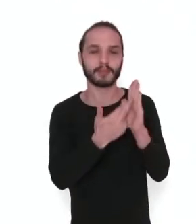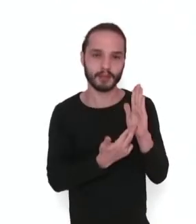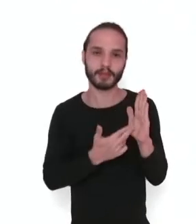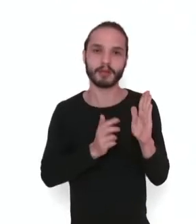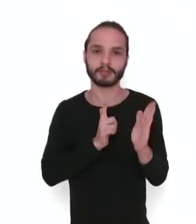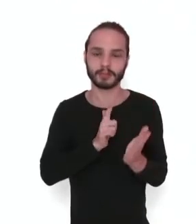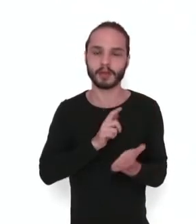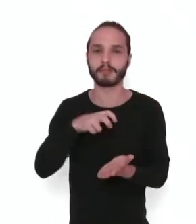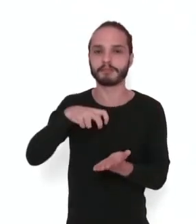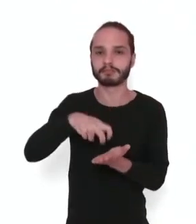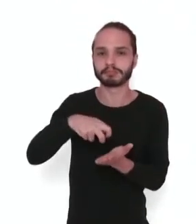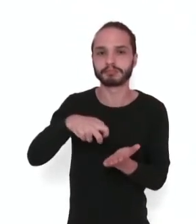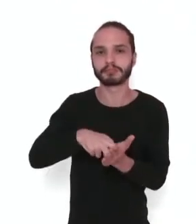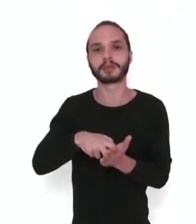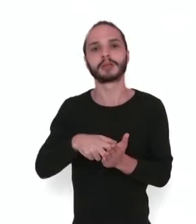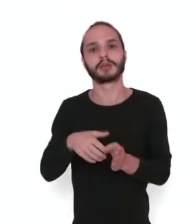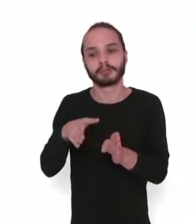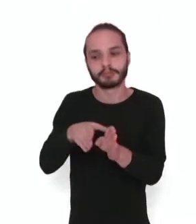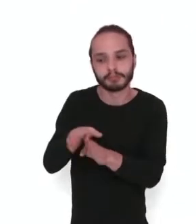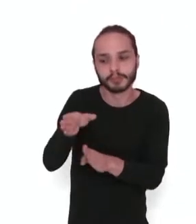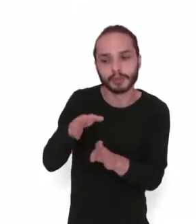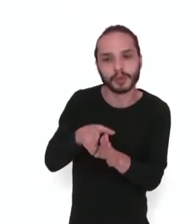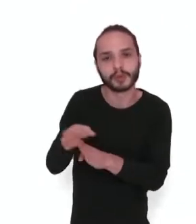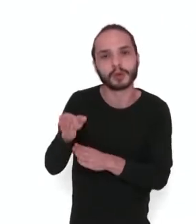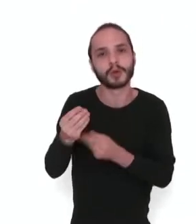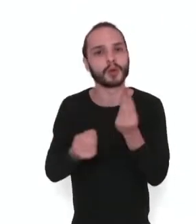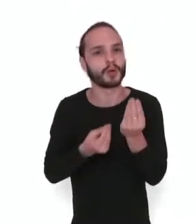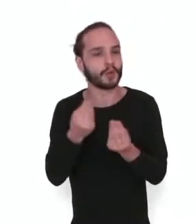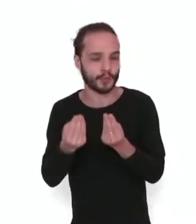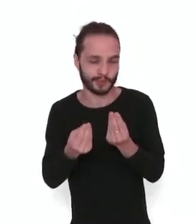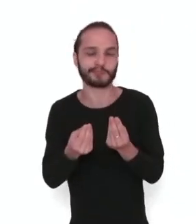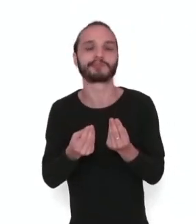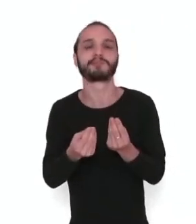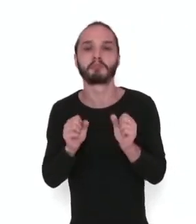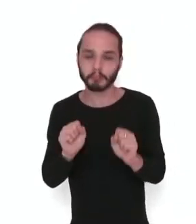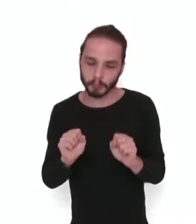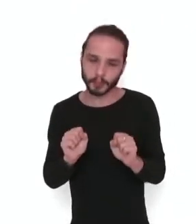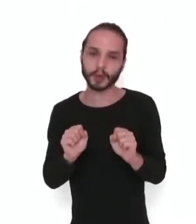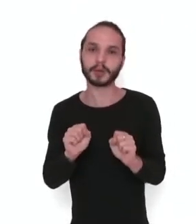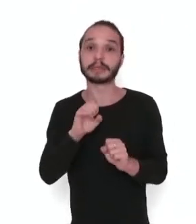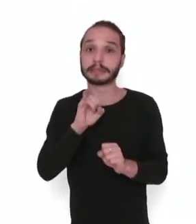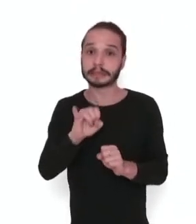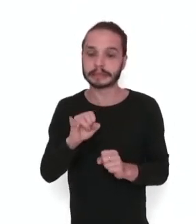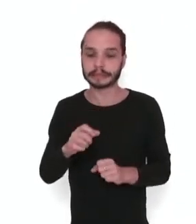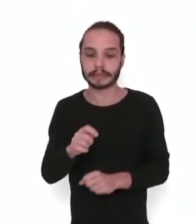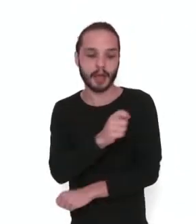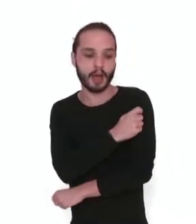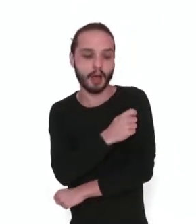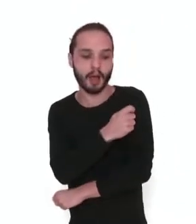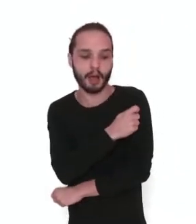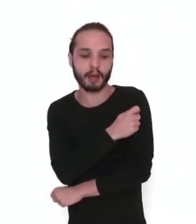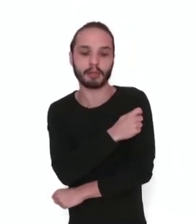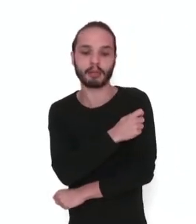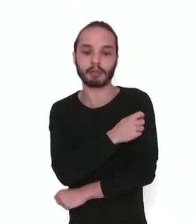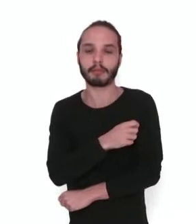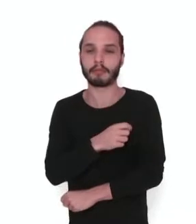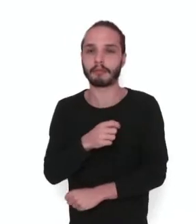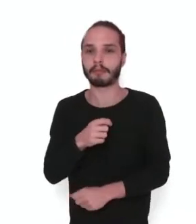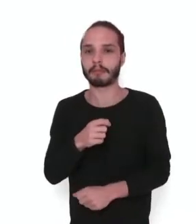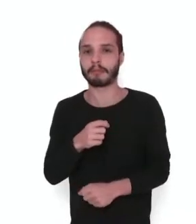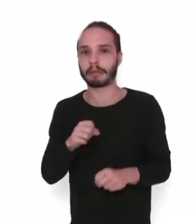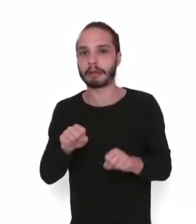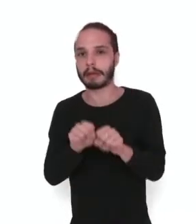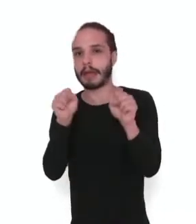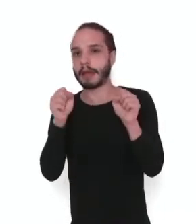pedagógicas, ações educativas e disciplinares que podem ser aplicadas caso algum estudante deixe de cumprir ou transgredir as normas